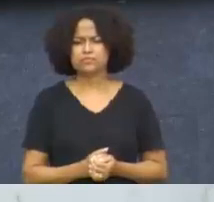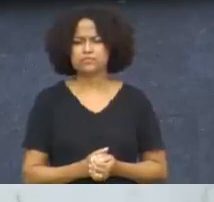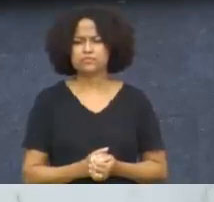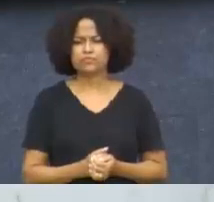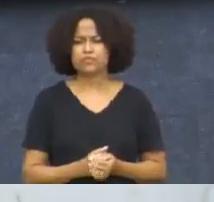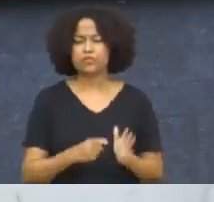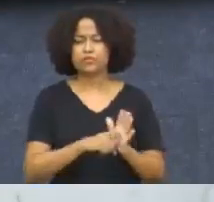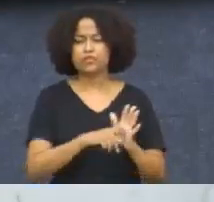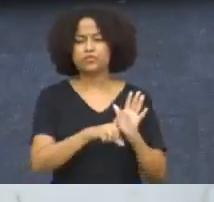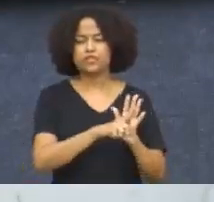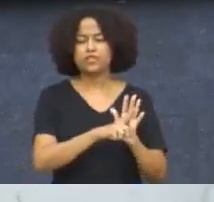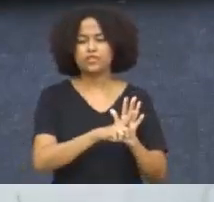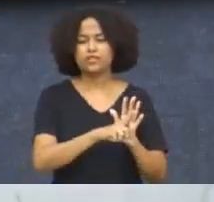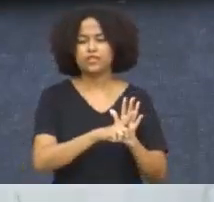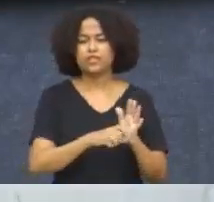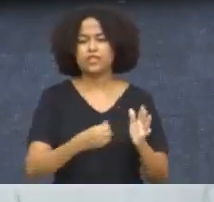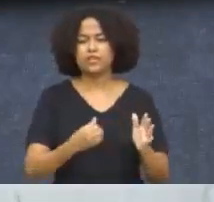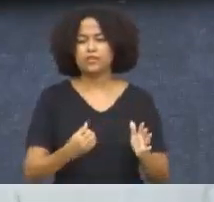Projeto de lei número